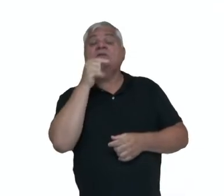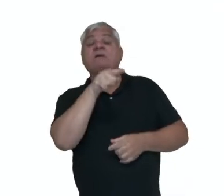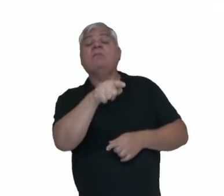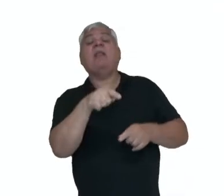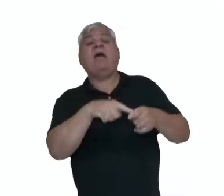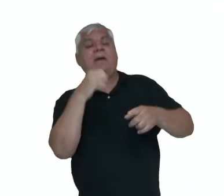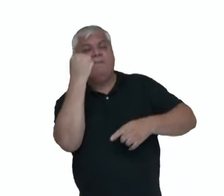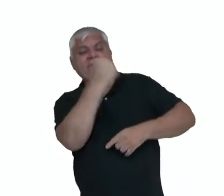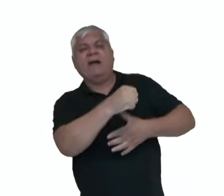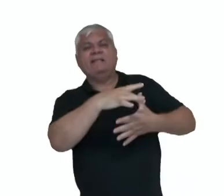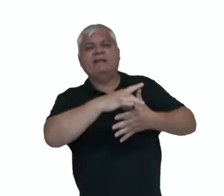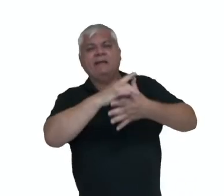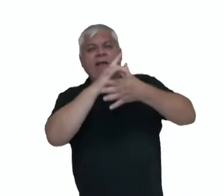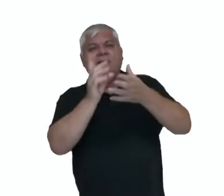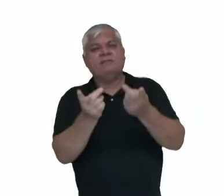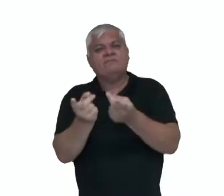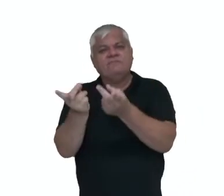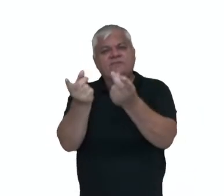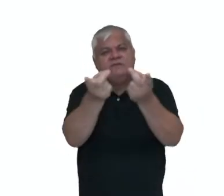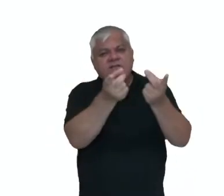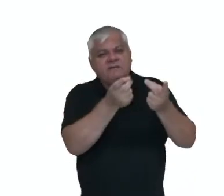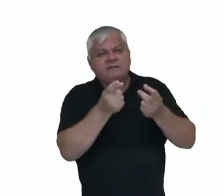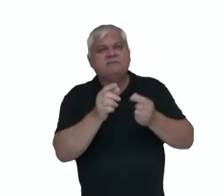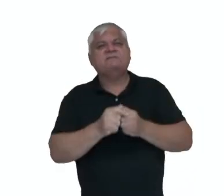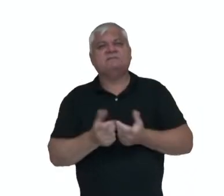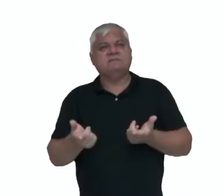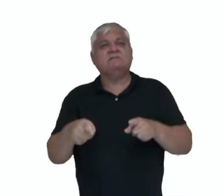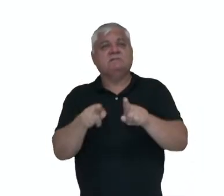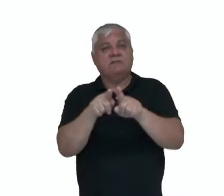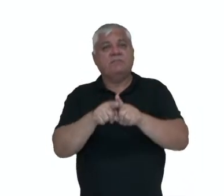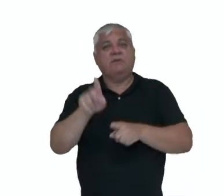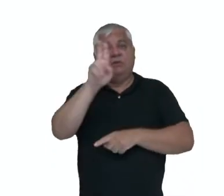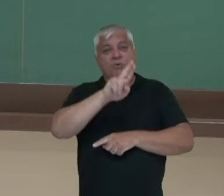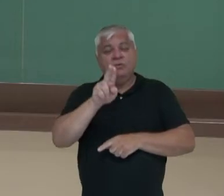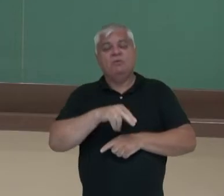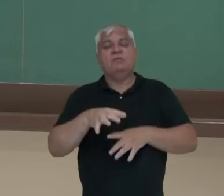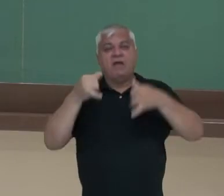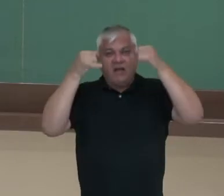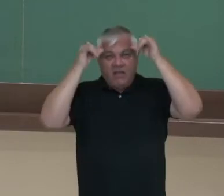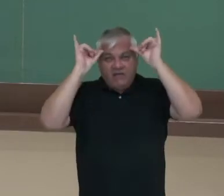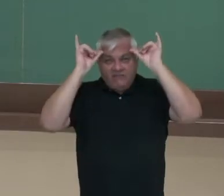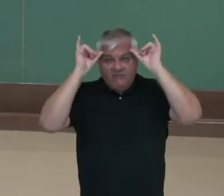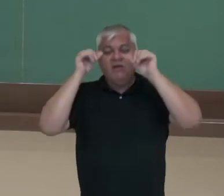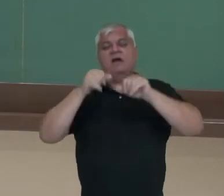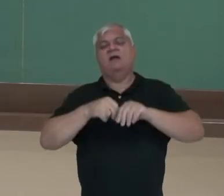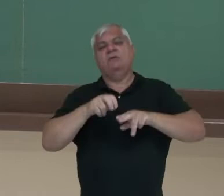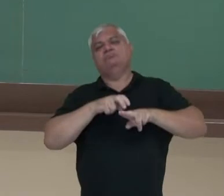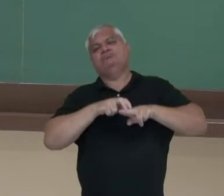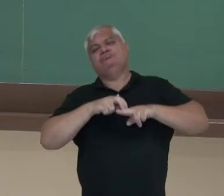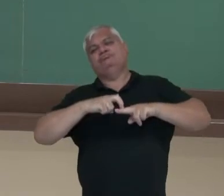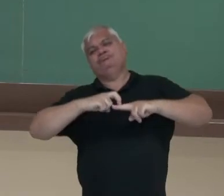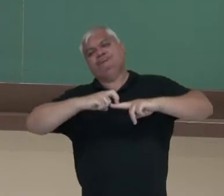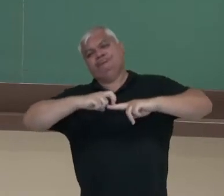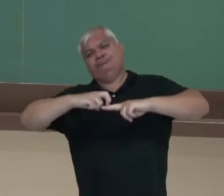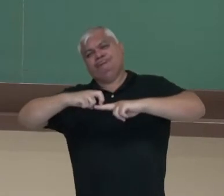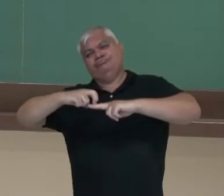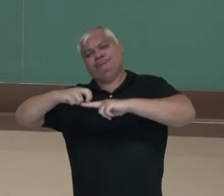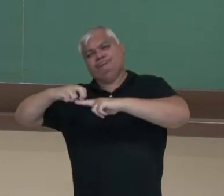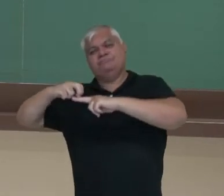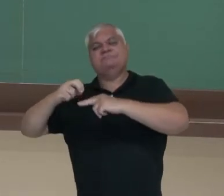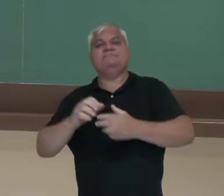Debré, é do século XIX. Aí mostrando também o uso, né, do tração animal para empurrar ali o gado, empurrando também a